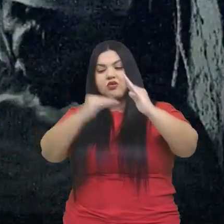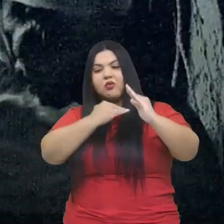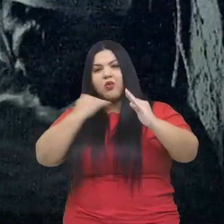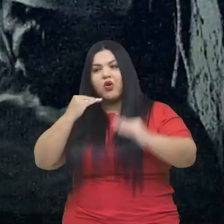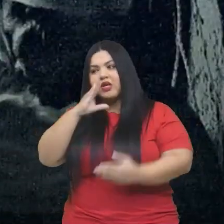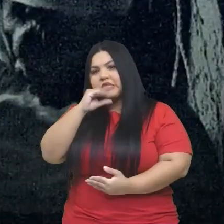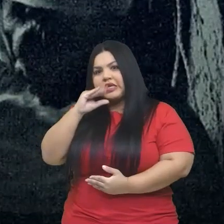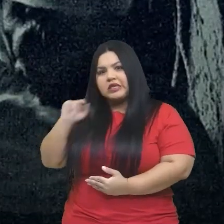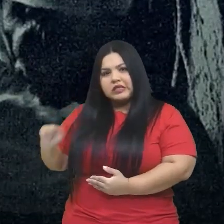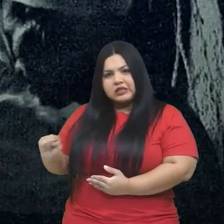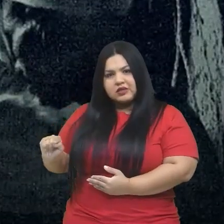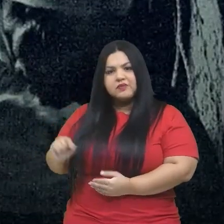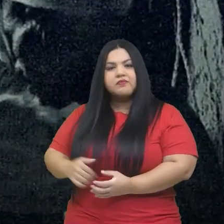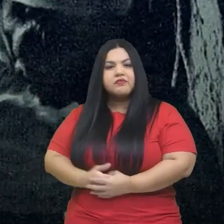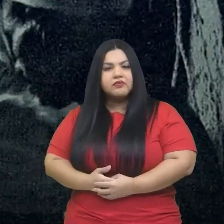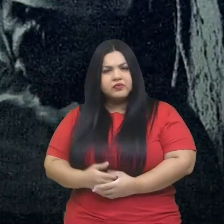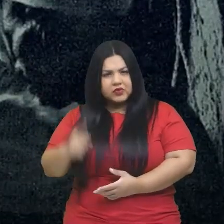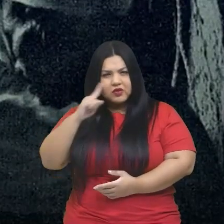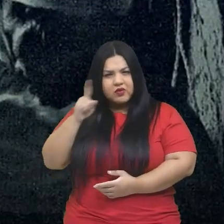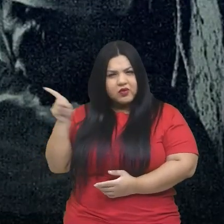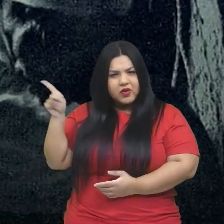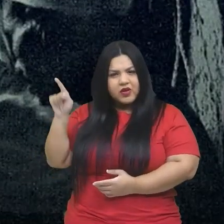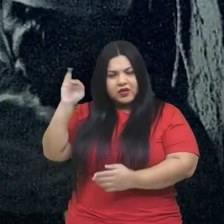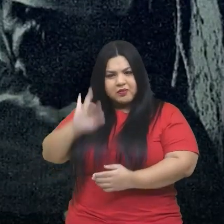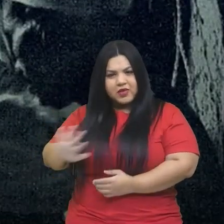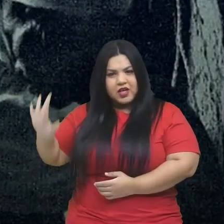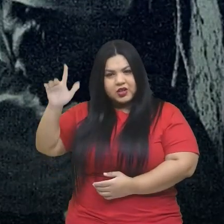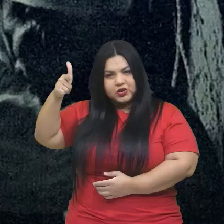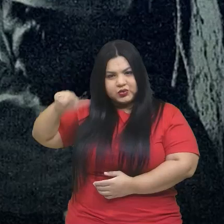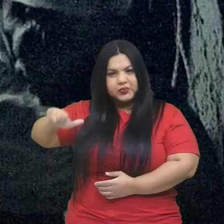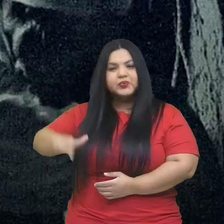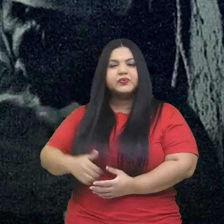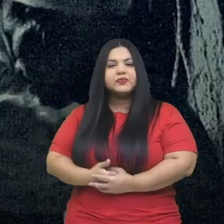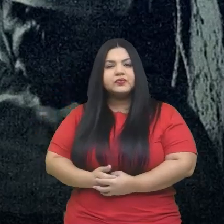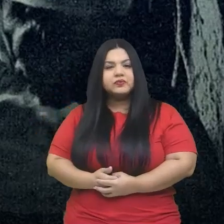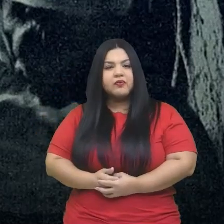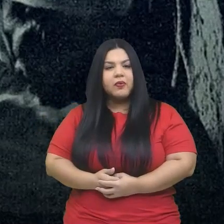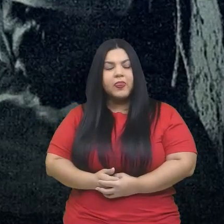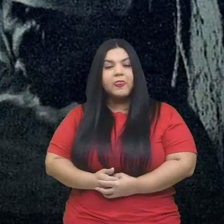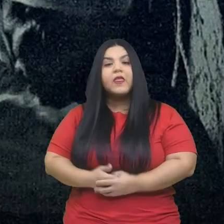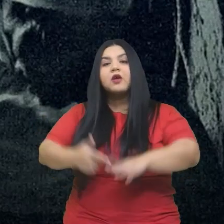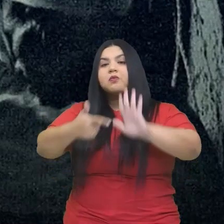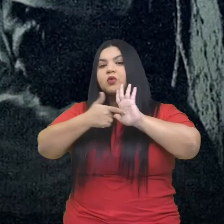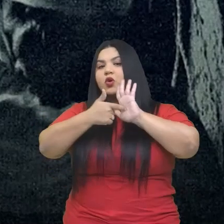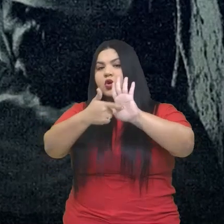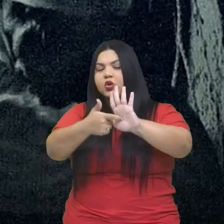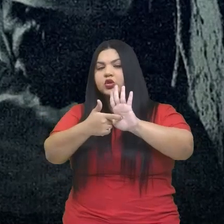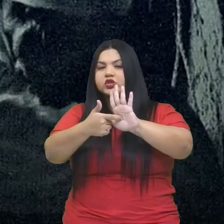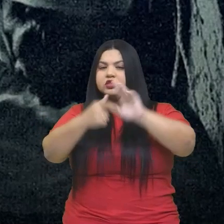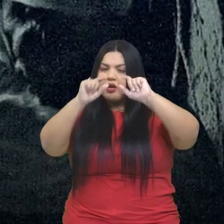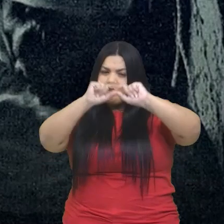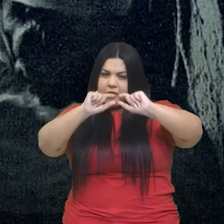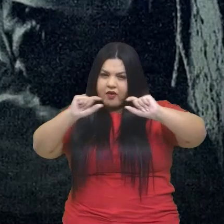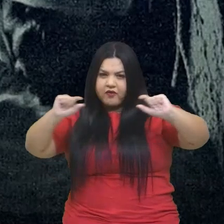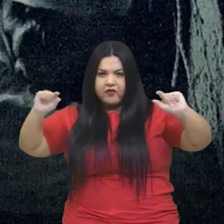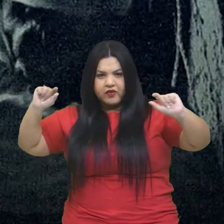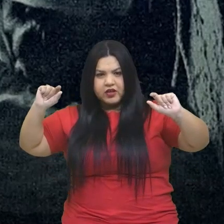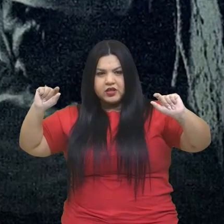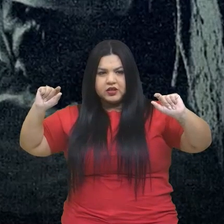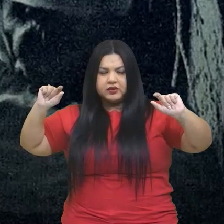curioso. Aí aqui, olha só, mais uma imagem e traz uma citação da